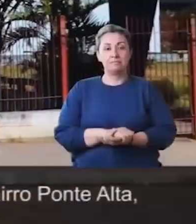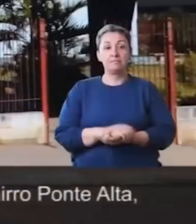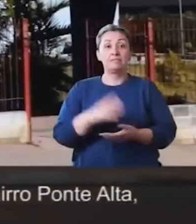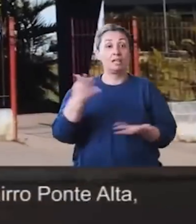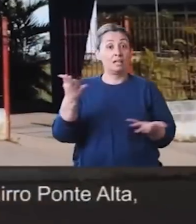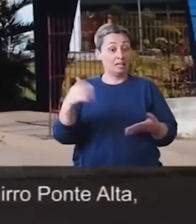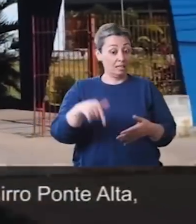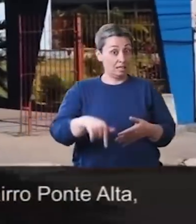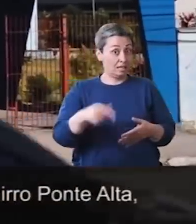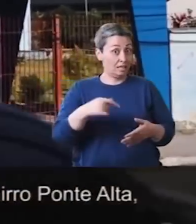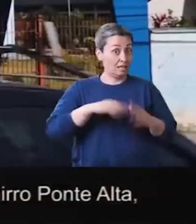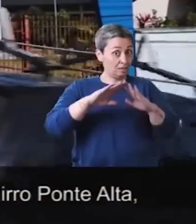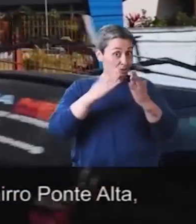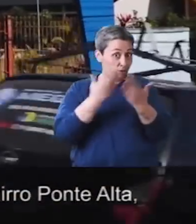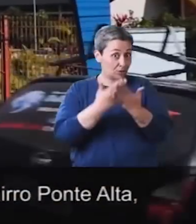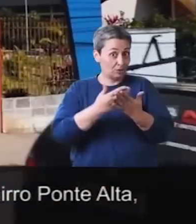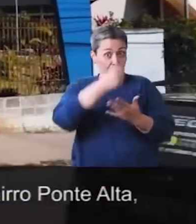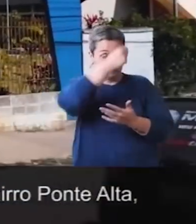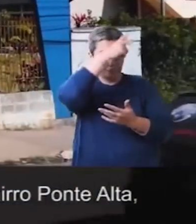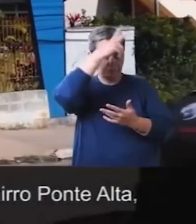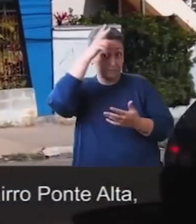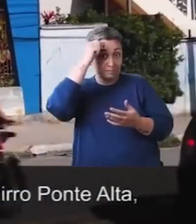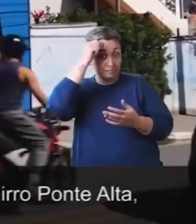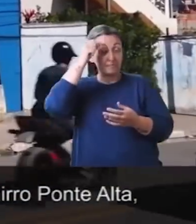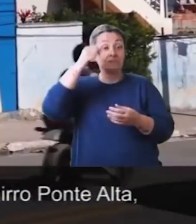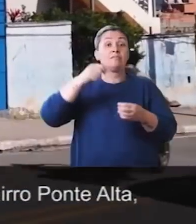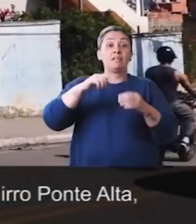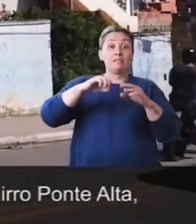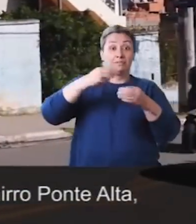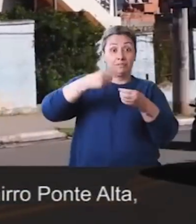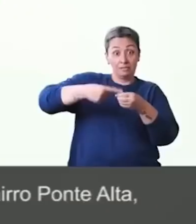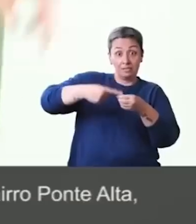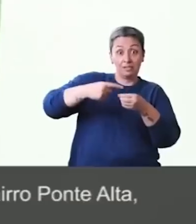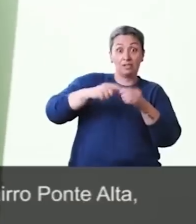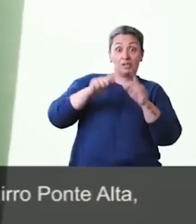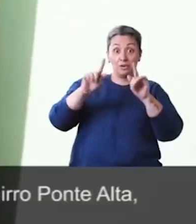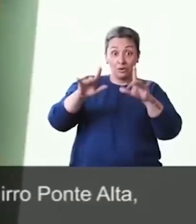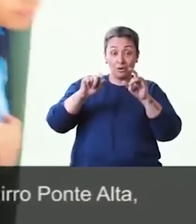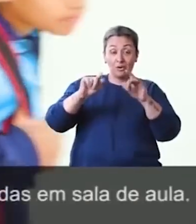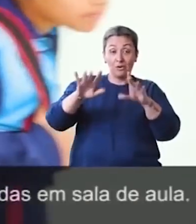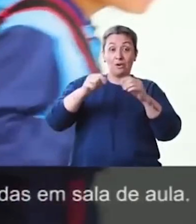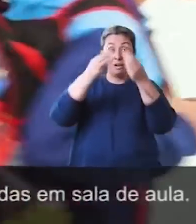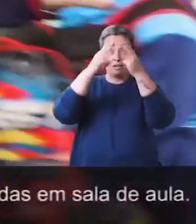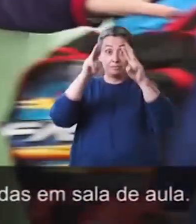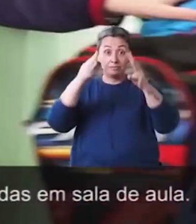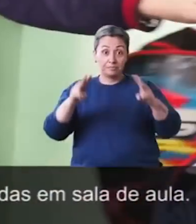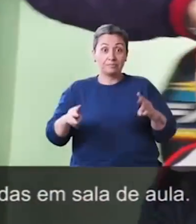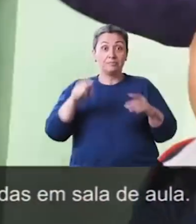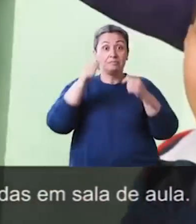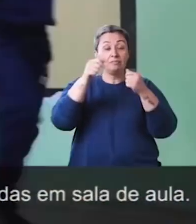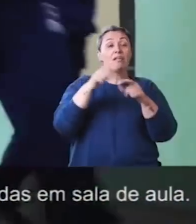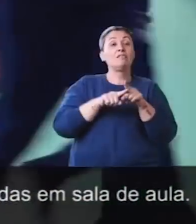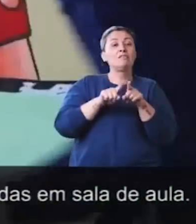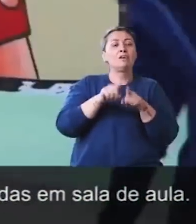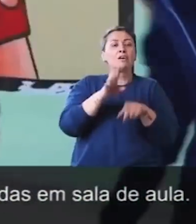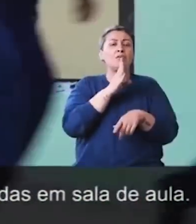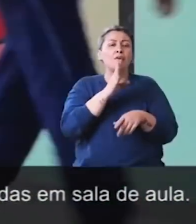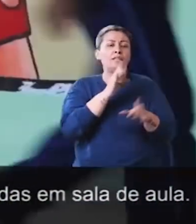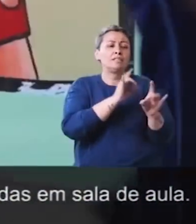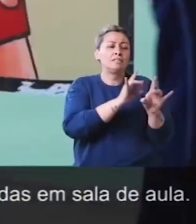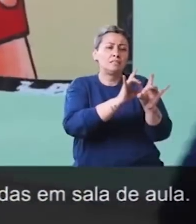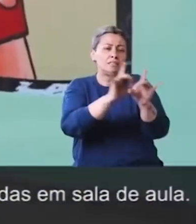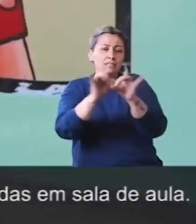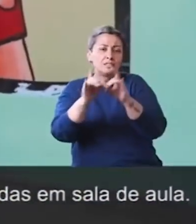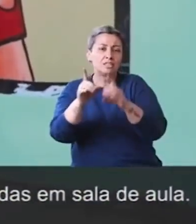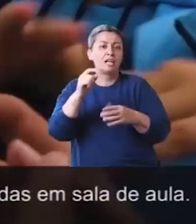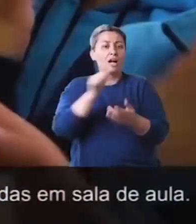Aqui na escola da Prefeitura de Guarulhos, Edson Nunes Maleca, no bairro Ponte Alta, você vai conhecer o dia a dia dos alunos